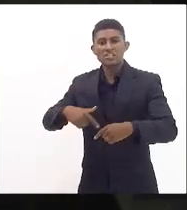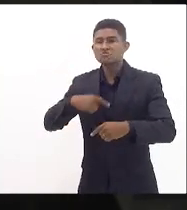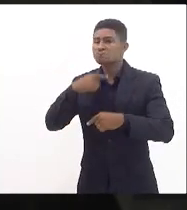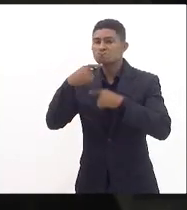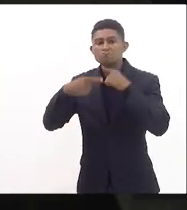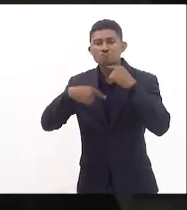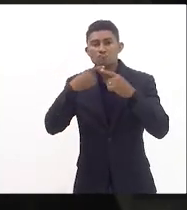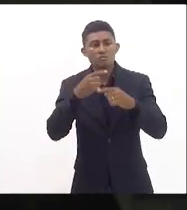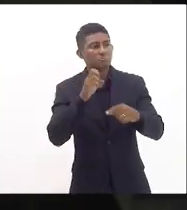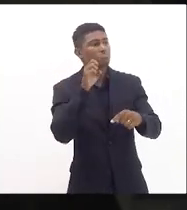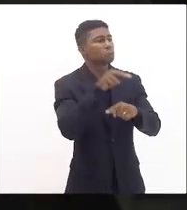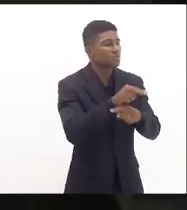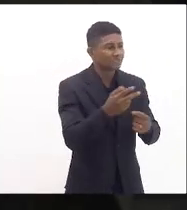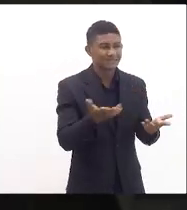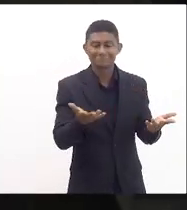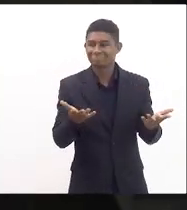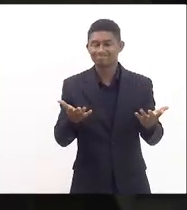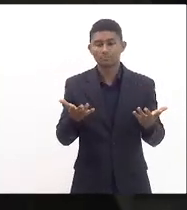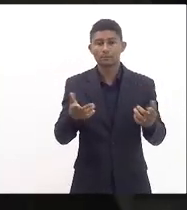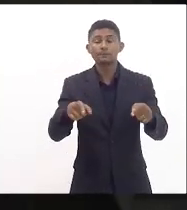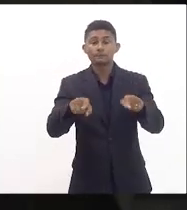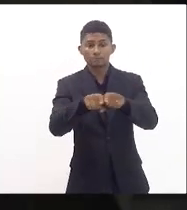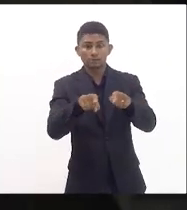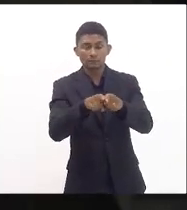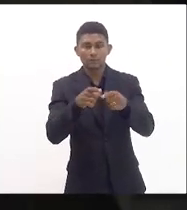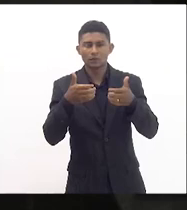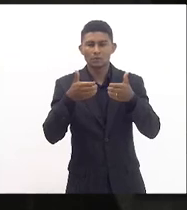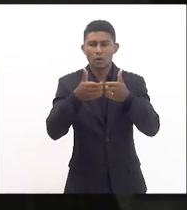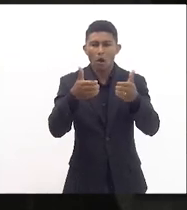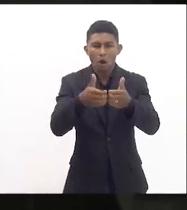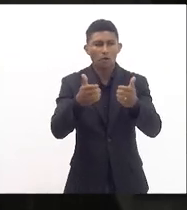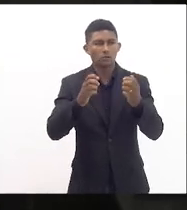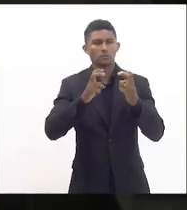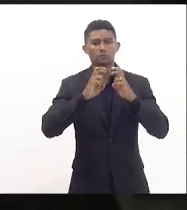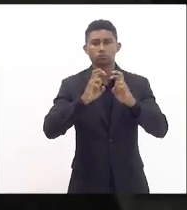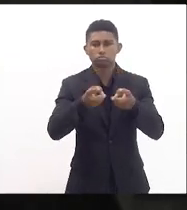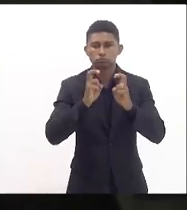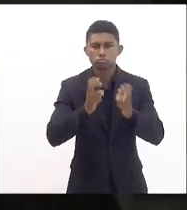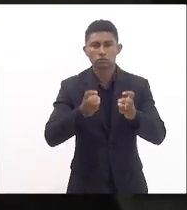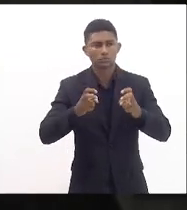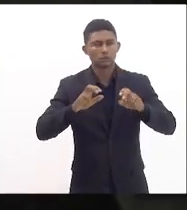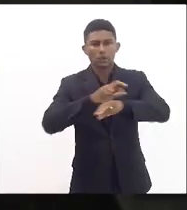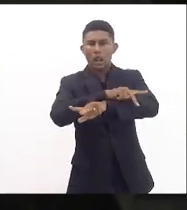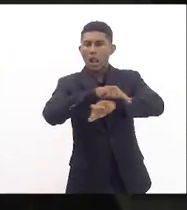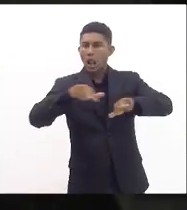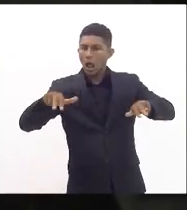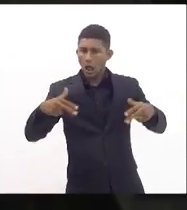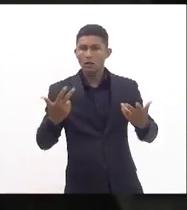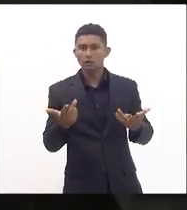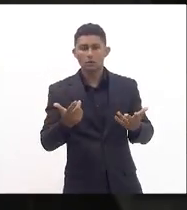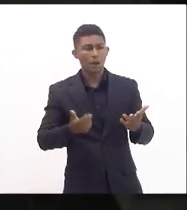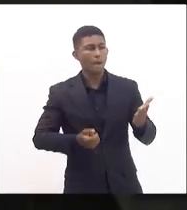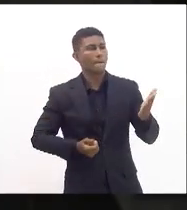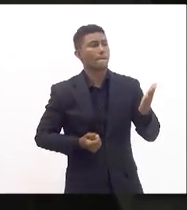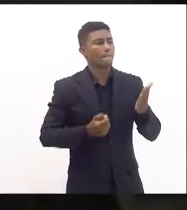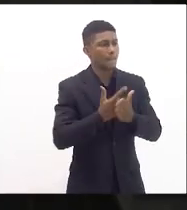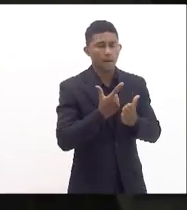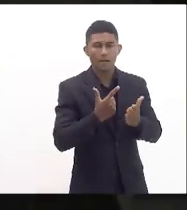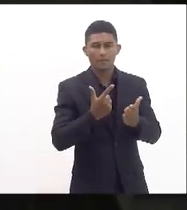o custo do transporte está um absurdo e o transporte está numa